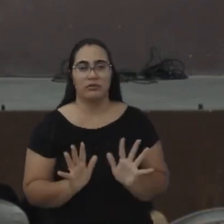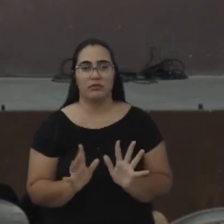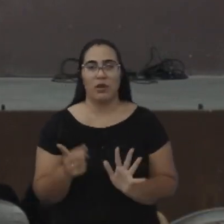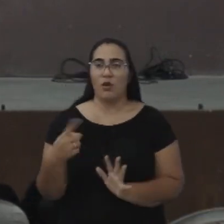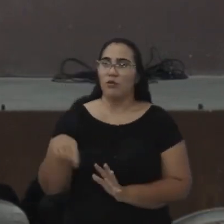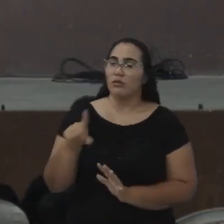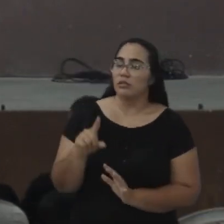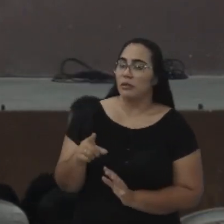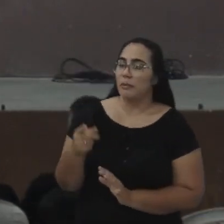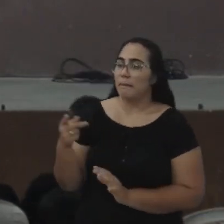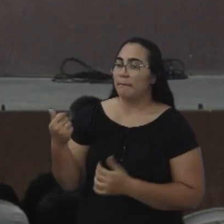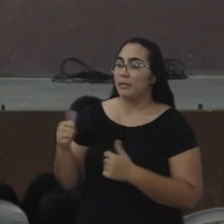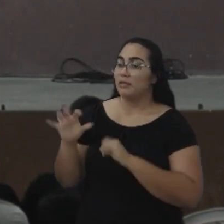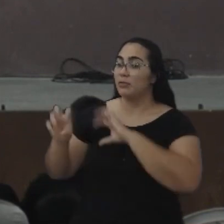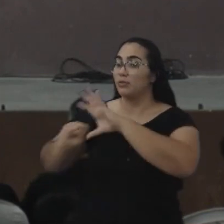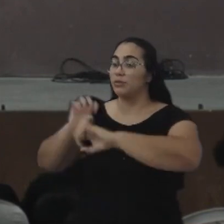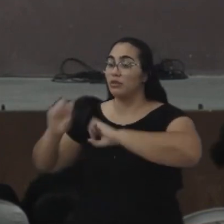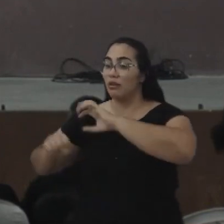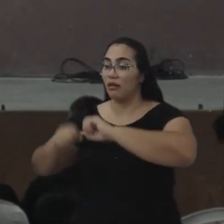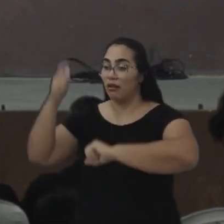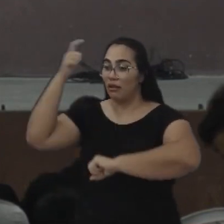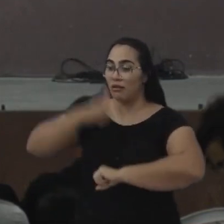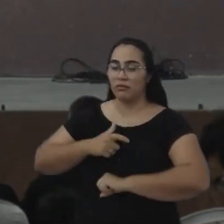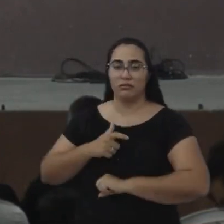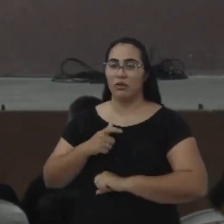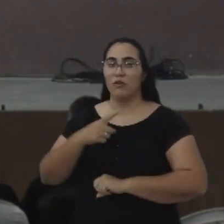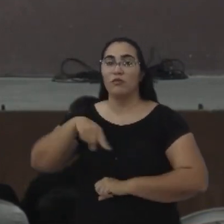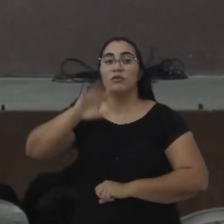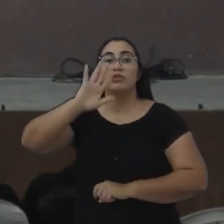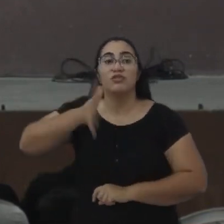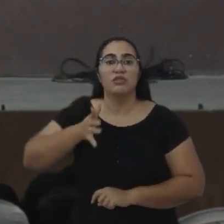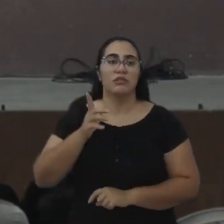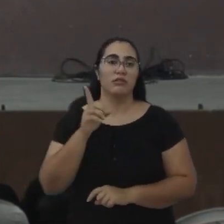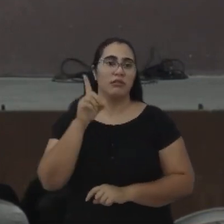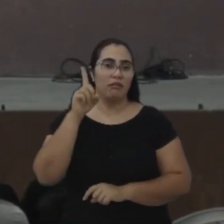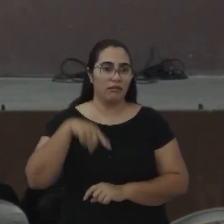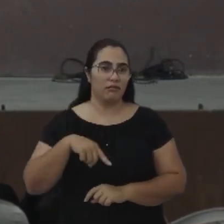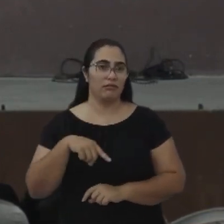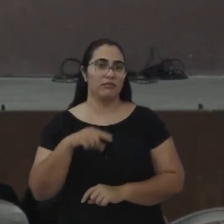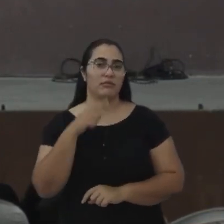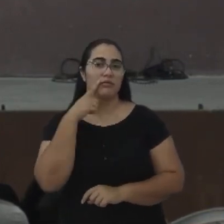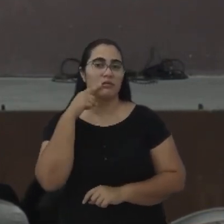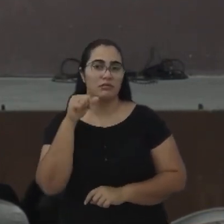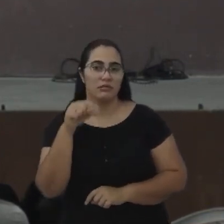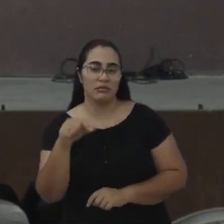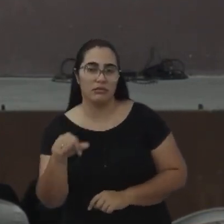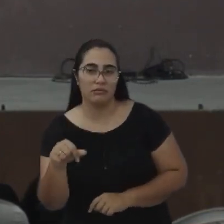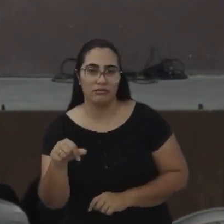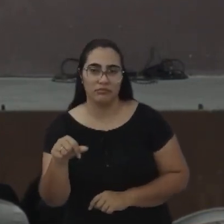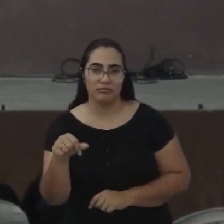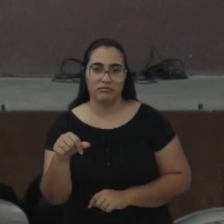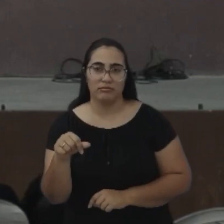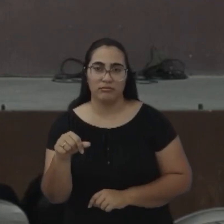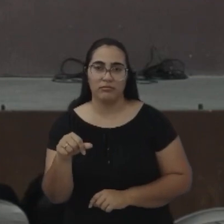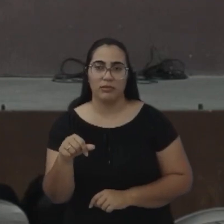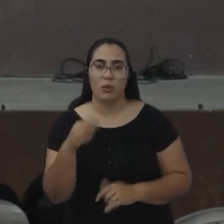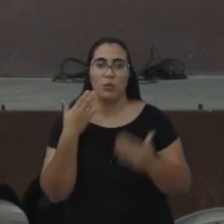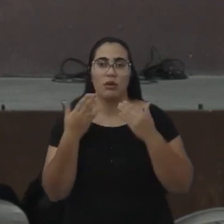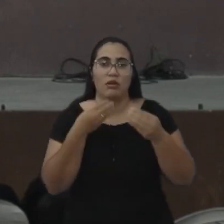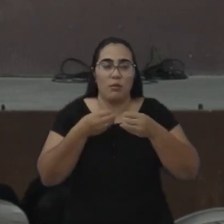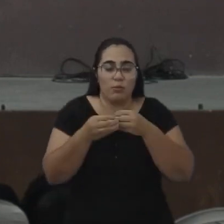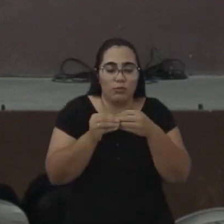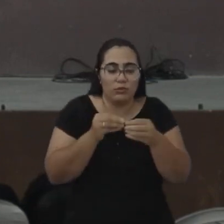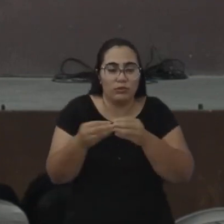buscar ser. Você é uma propriedade do seu ser. É